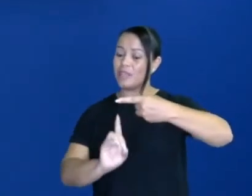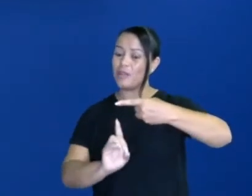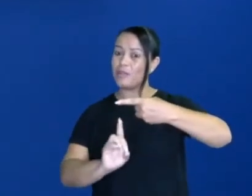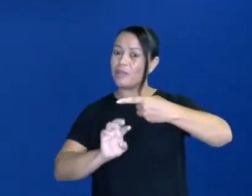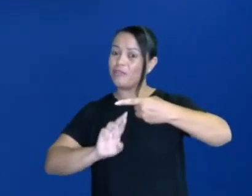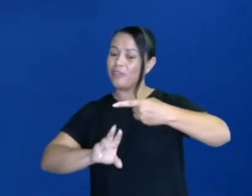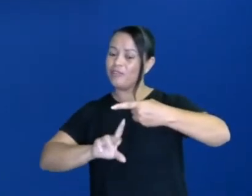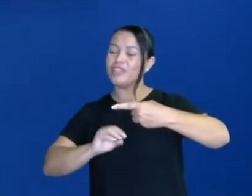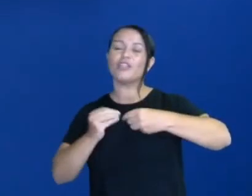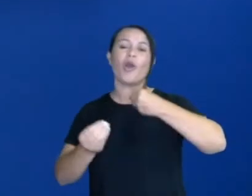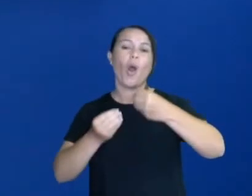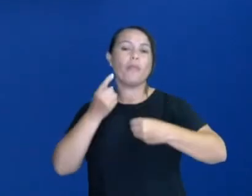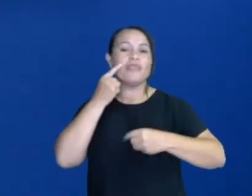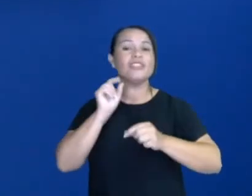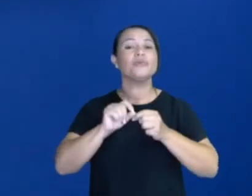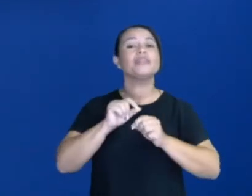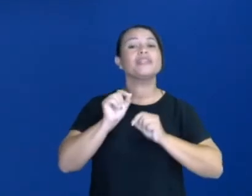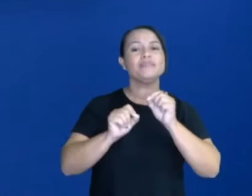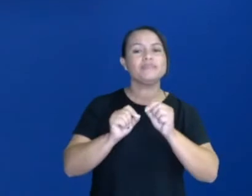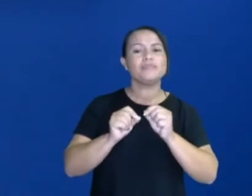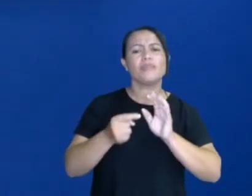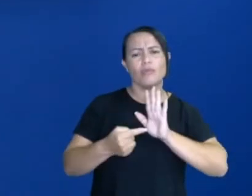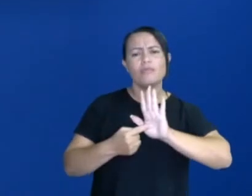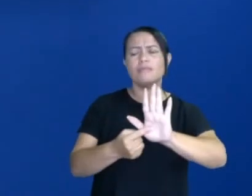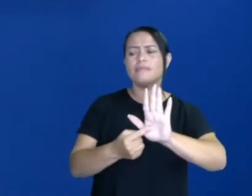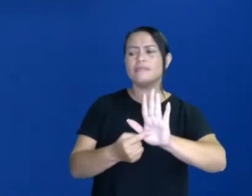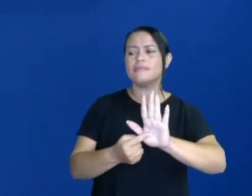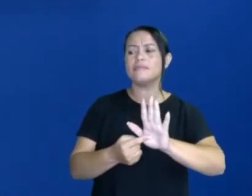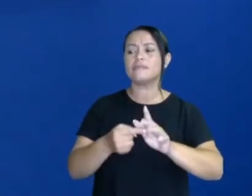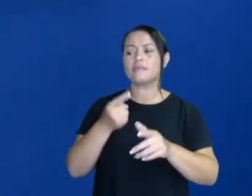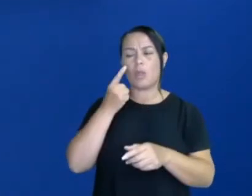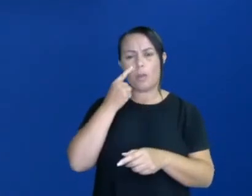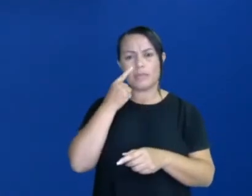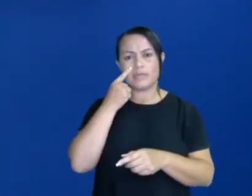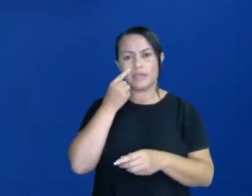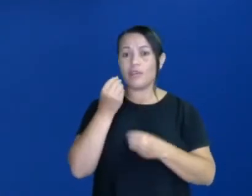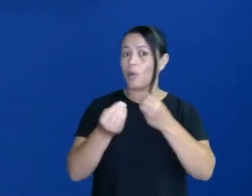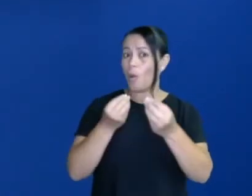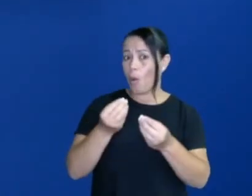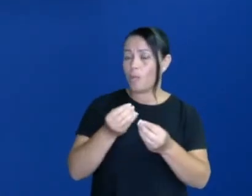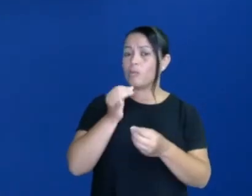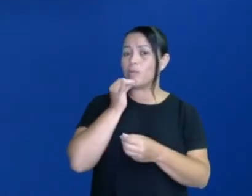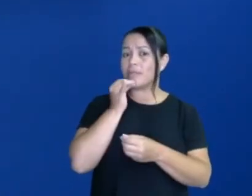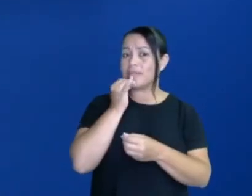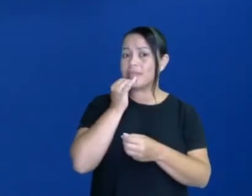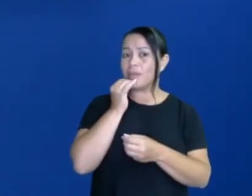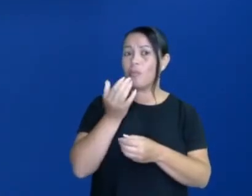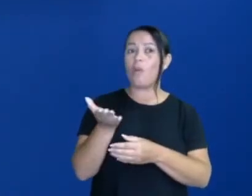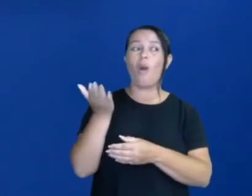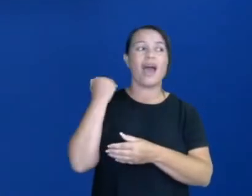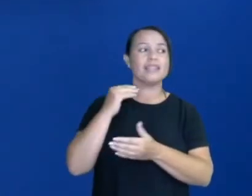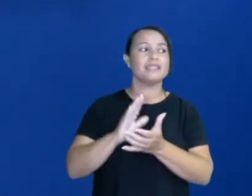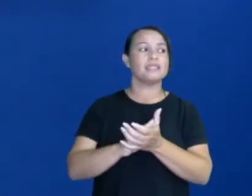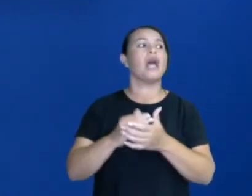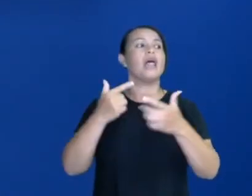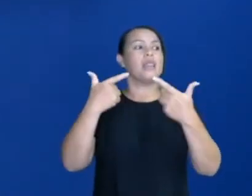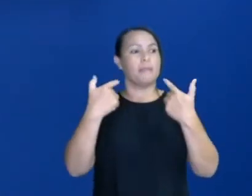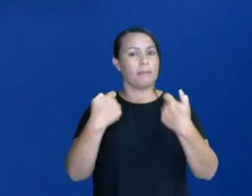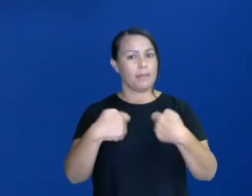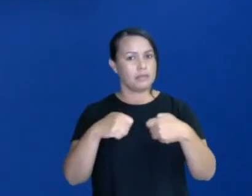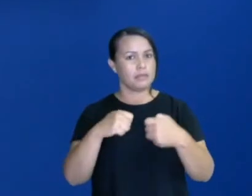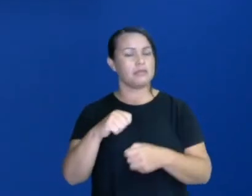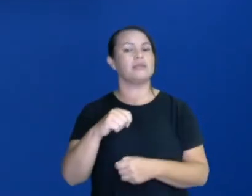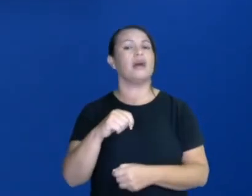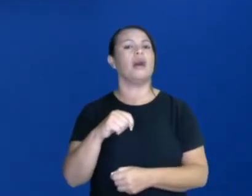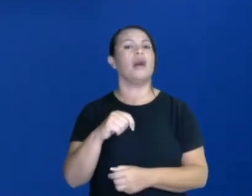diferentes. O que é que a gente tem que fazer? Então, eu trouxe aqui para vocês. Tem que deixar ele como no exemplo anterior, ou seja, nós temos que